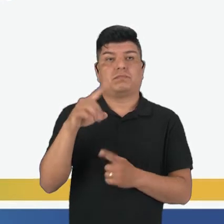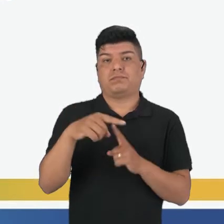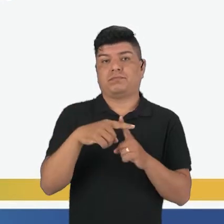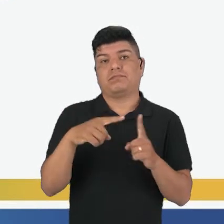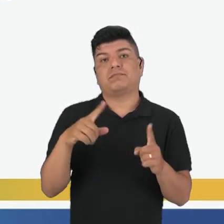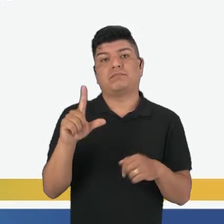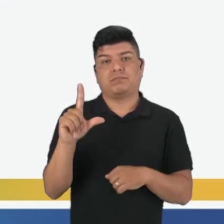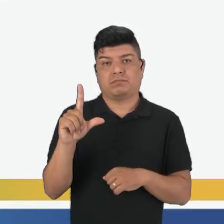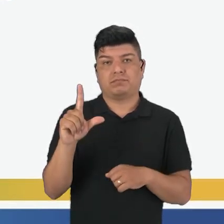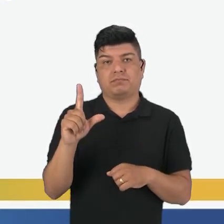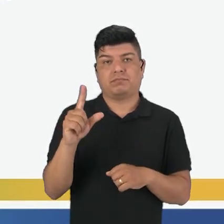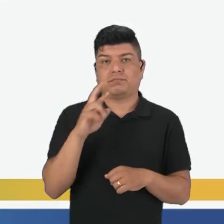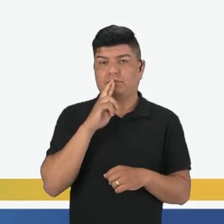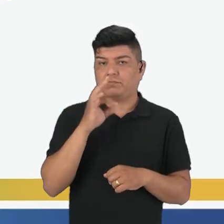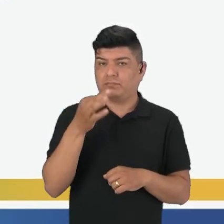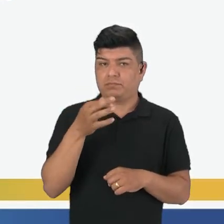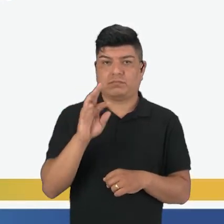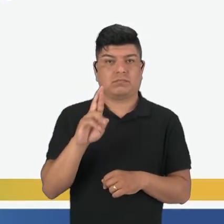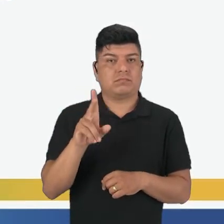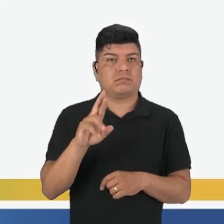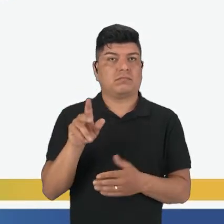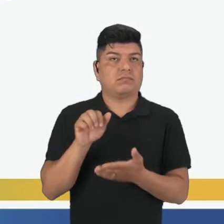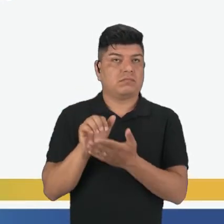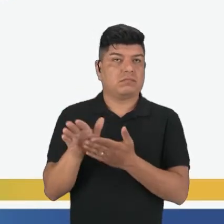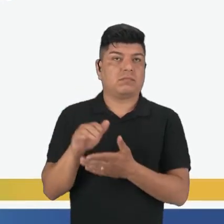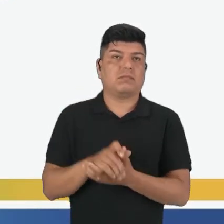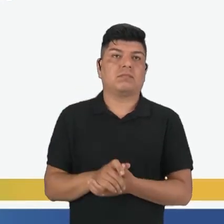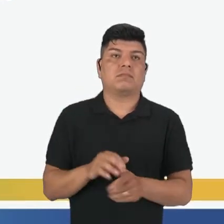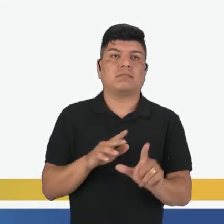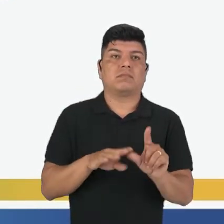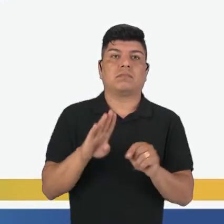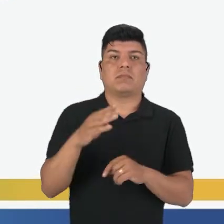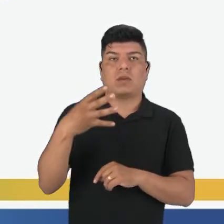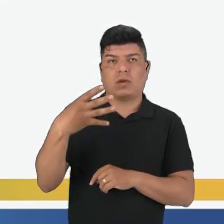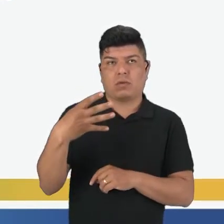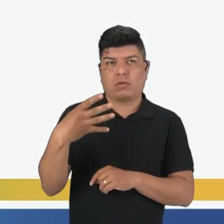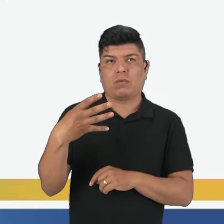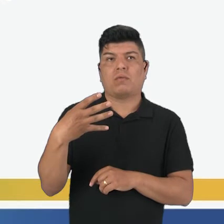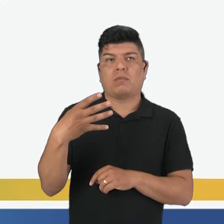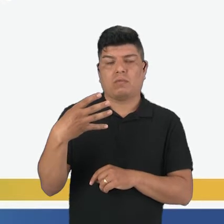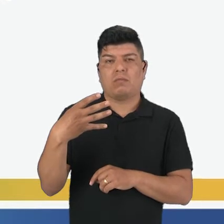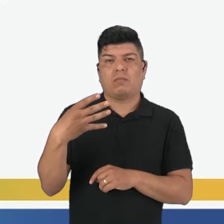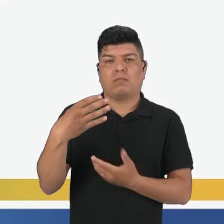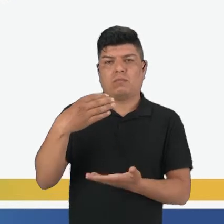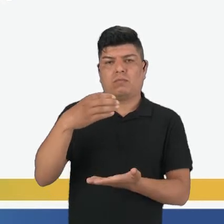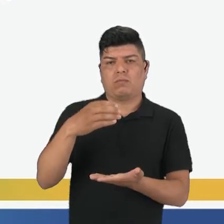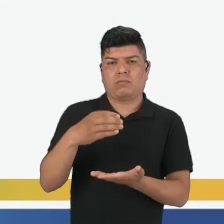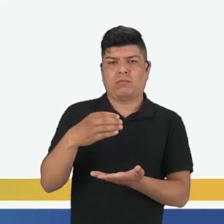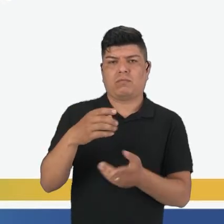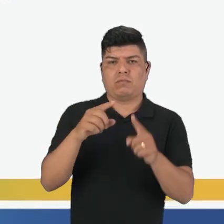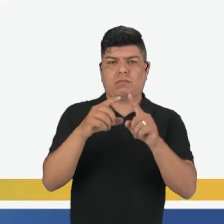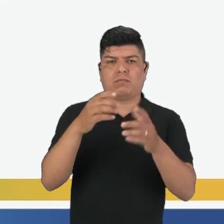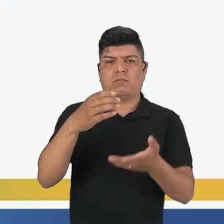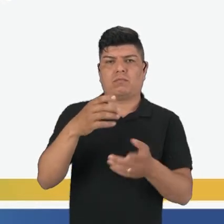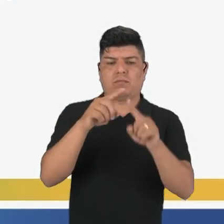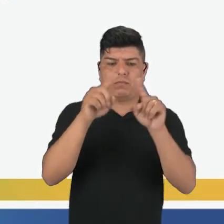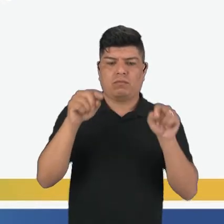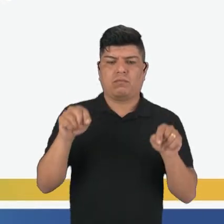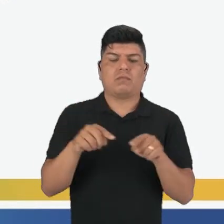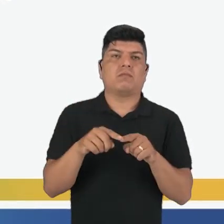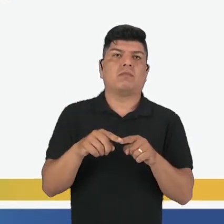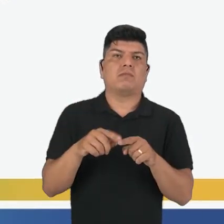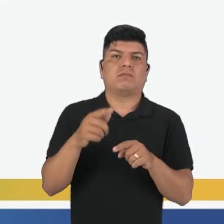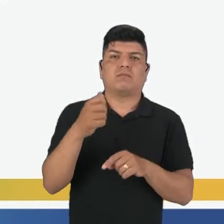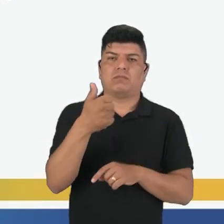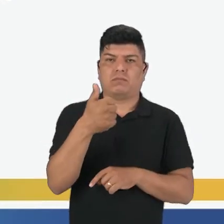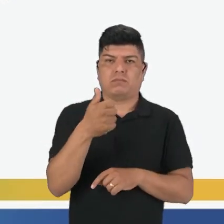meio litro. Não corresponde. 4 embalagens, se eu pegar 4 embalagens, eu vou ter 1